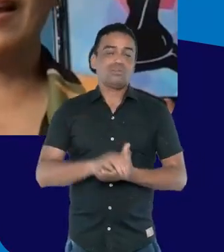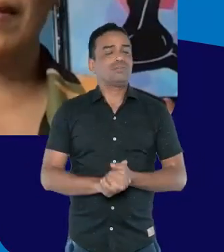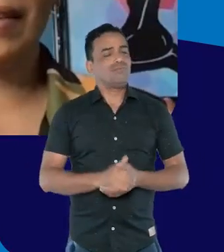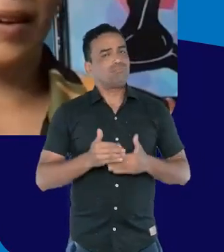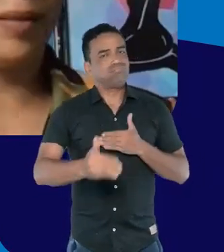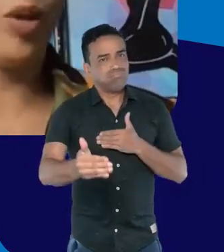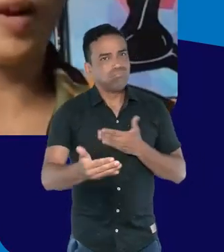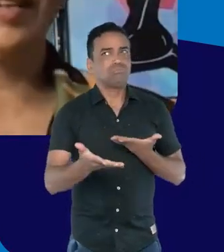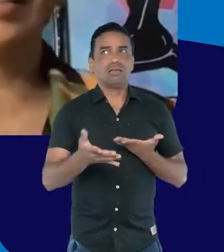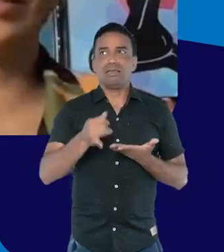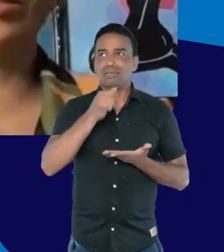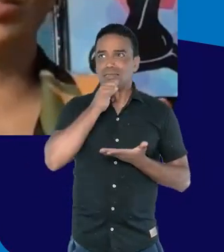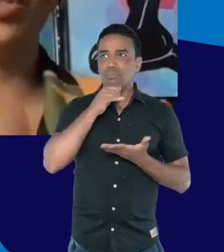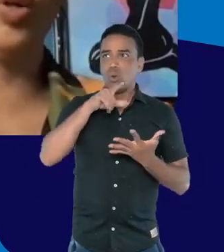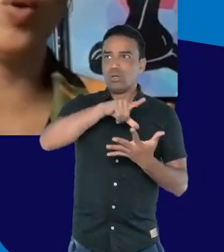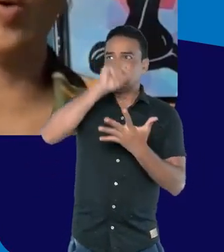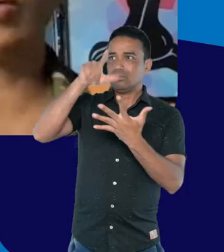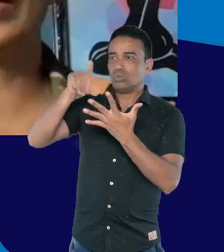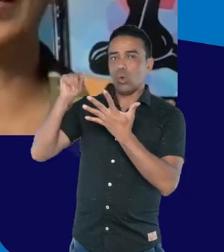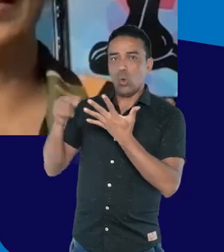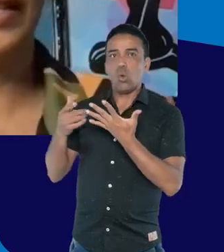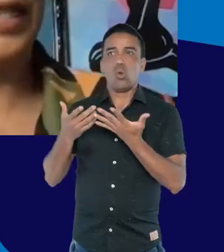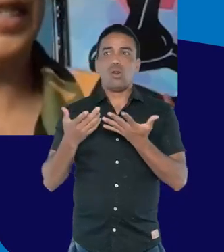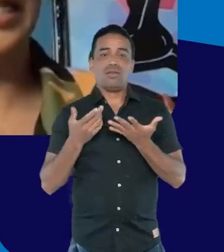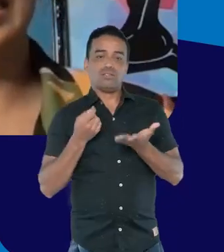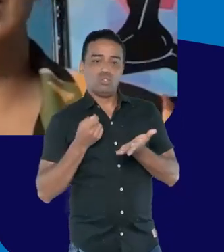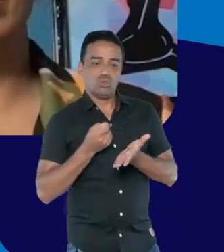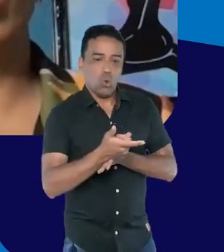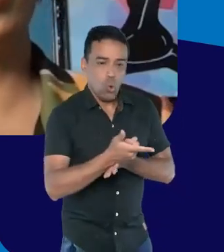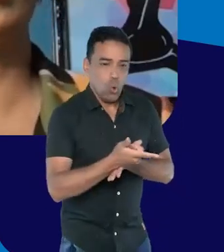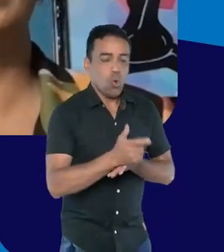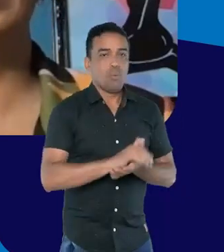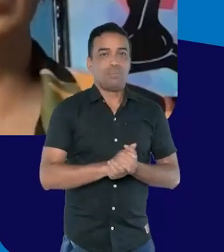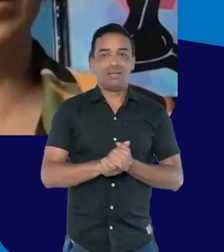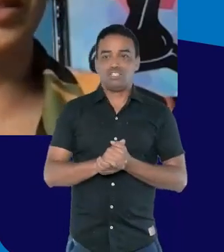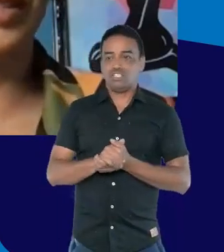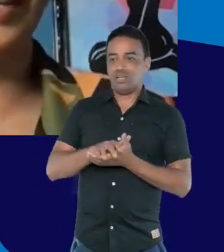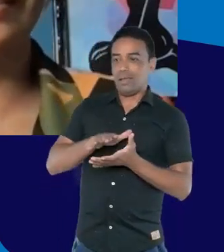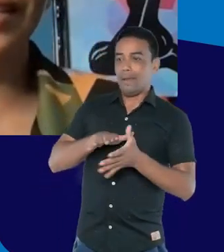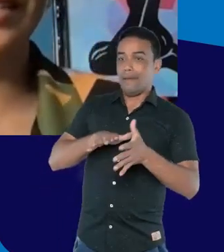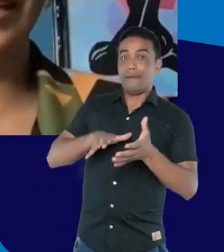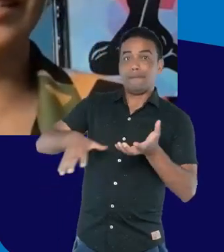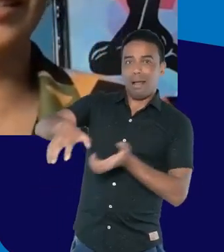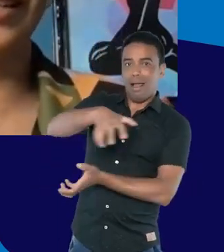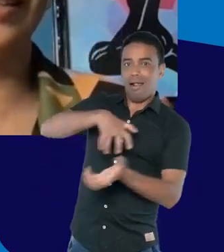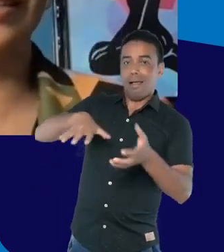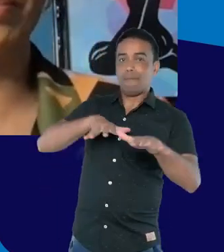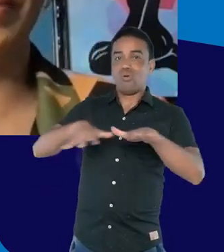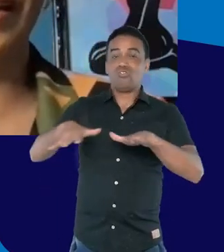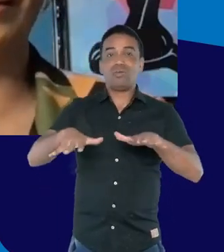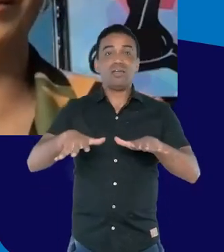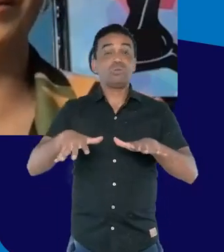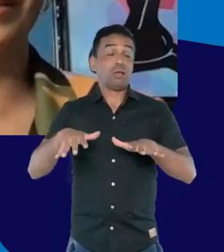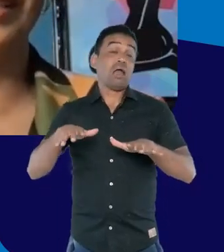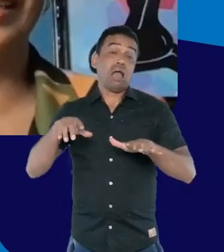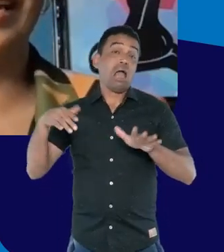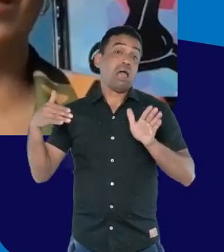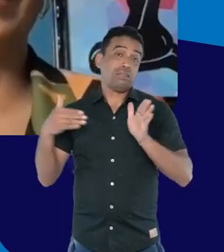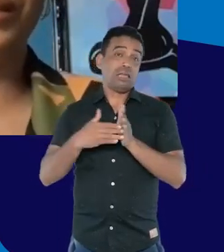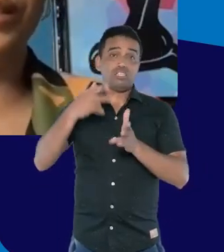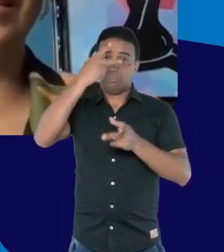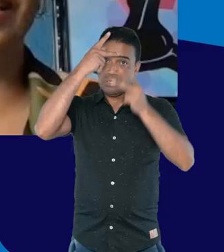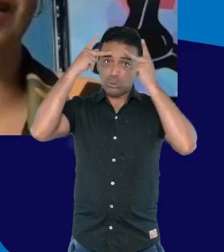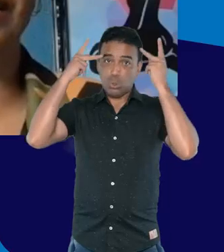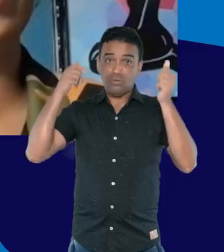começar a tomar decisões de compra, de movimentos, e até de quem você quer estar perto,